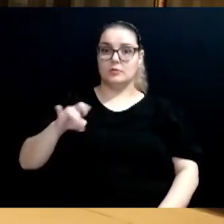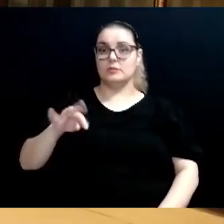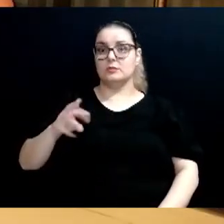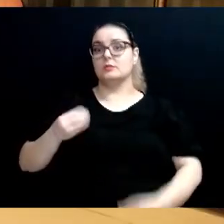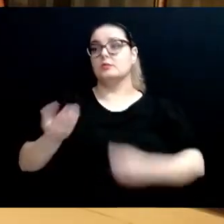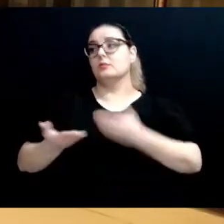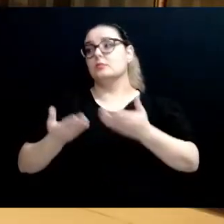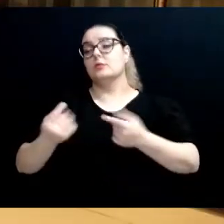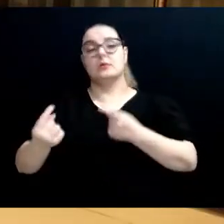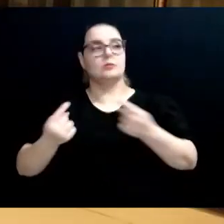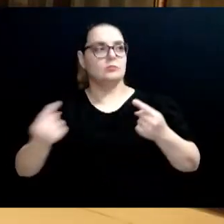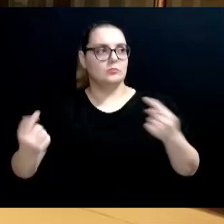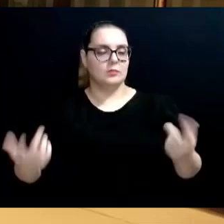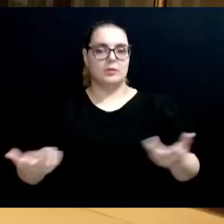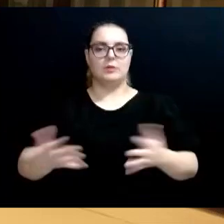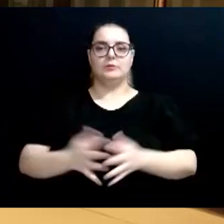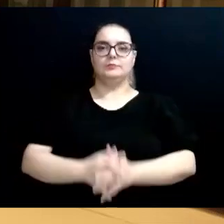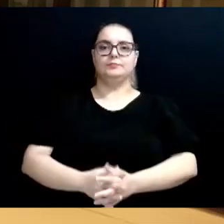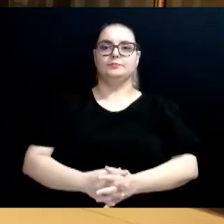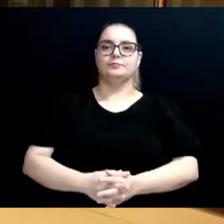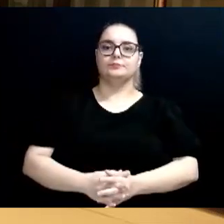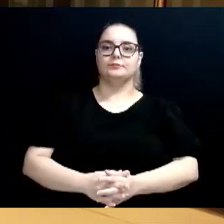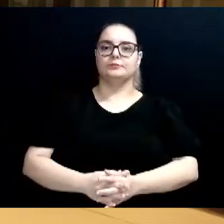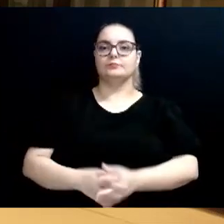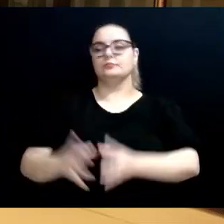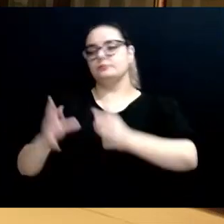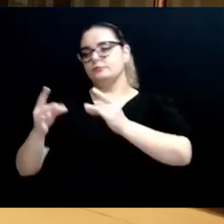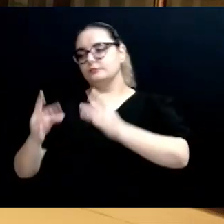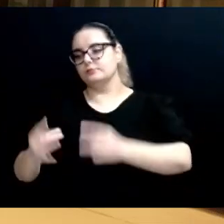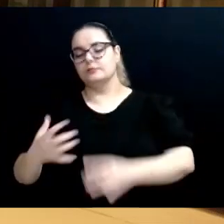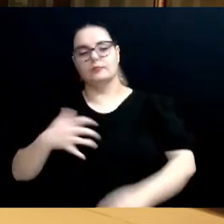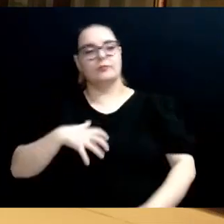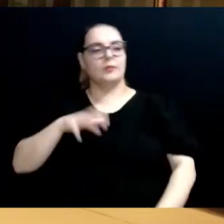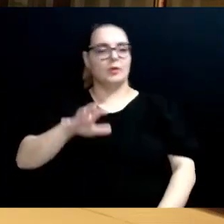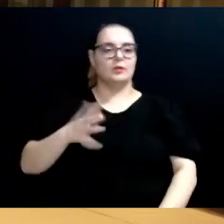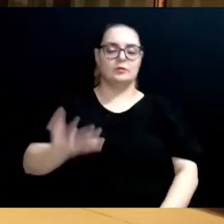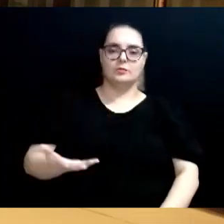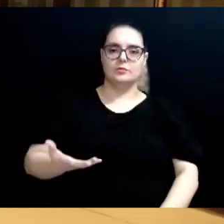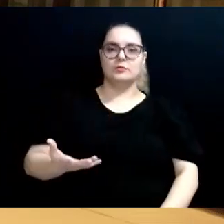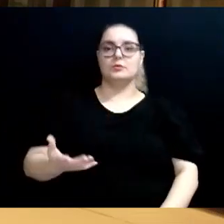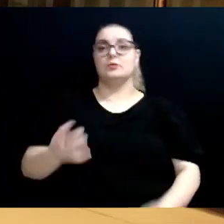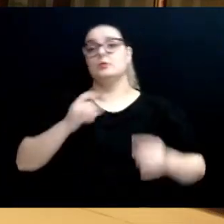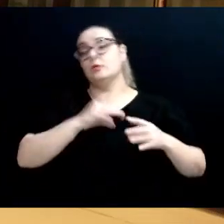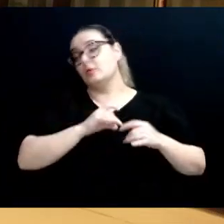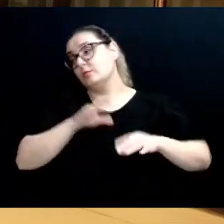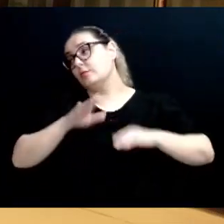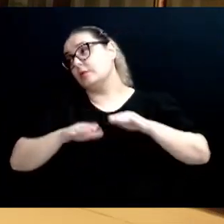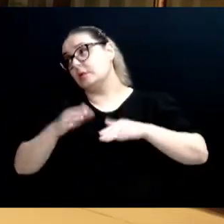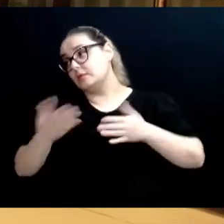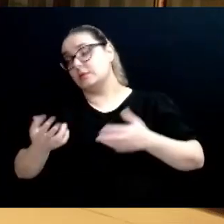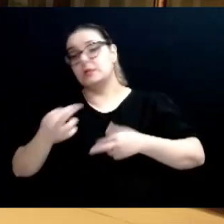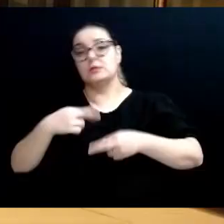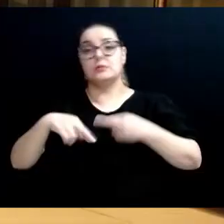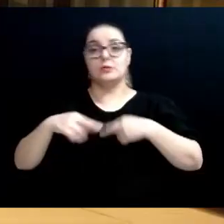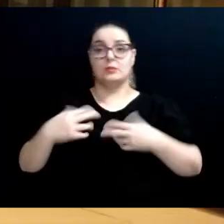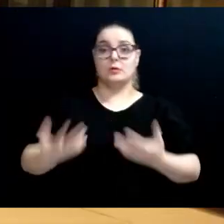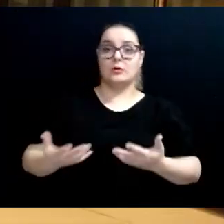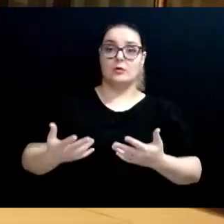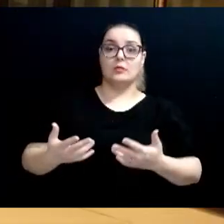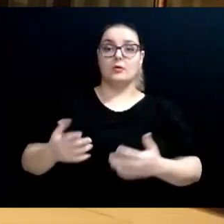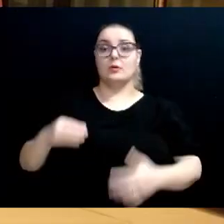moda, acaba sendo mais de 100 expositores. Como que é para vocês também lidar com cada um, com as